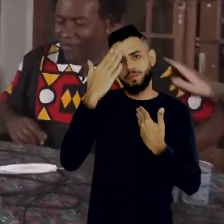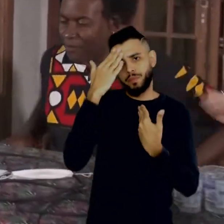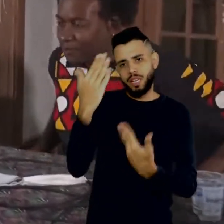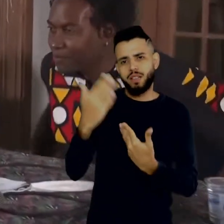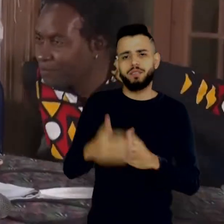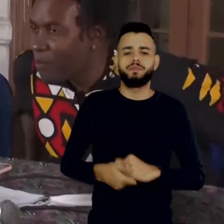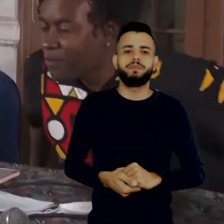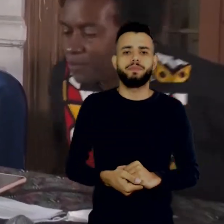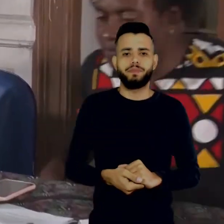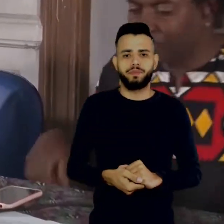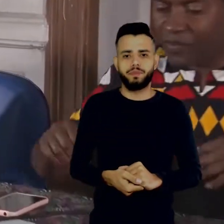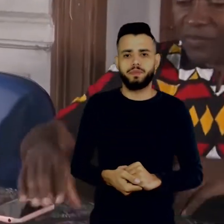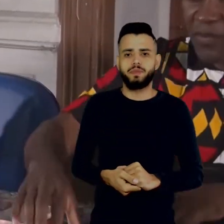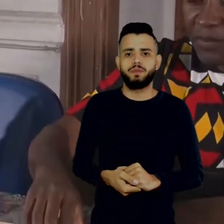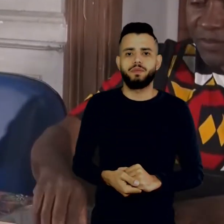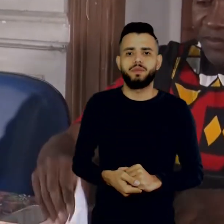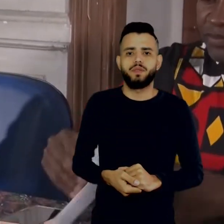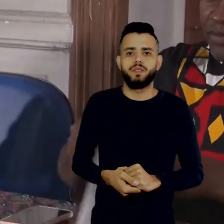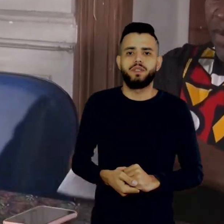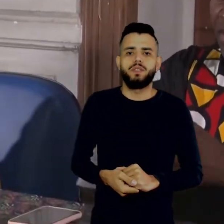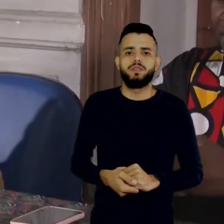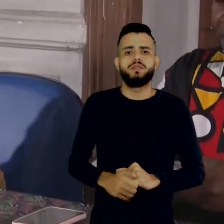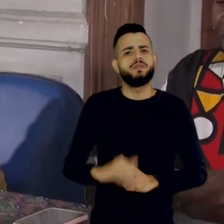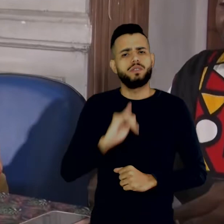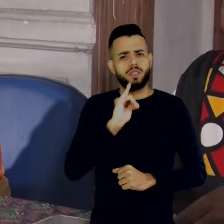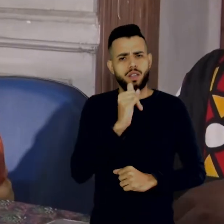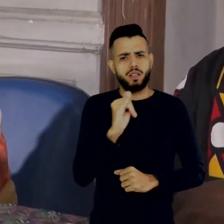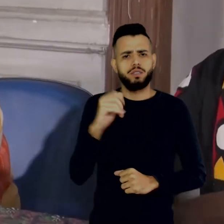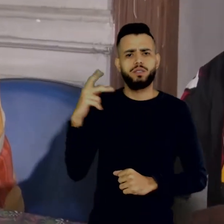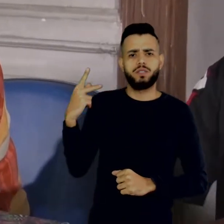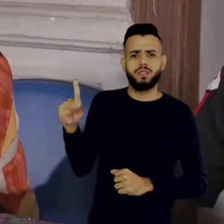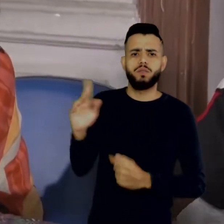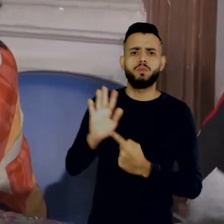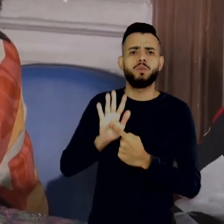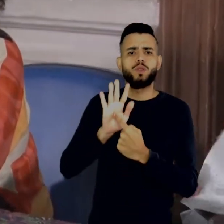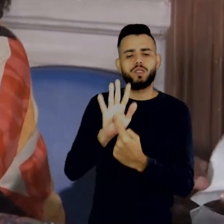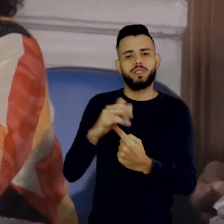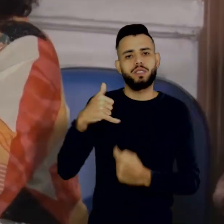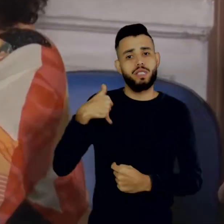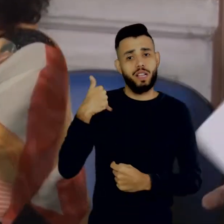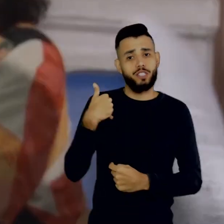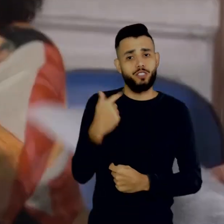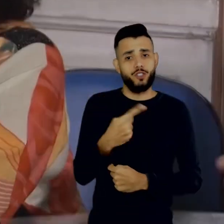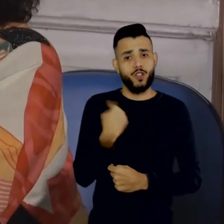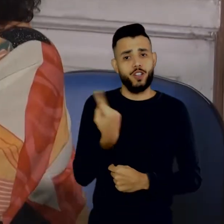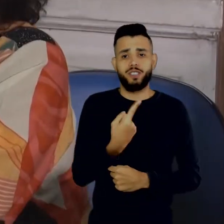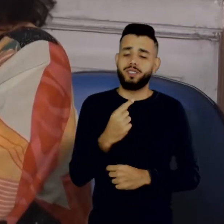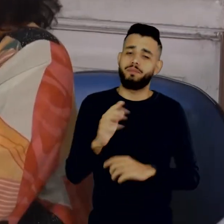Obrigada, Rodrigo. Seus relatos revelam a nossa idade, mas tudo bem.